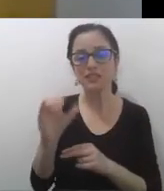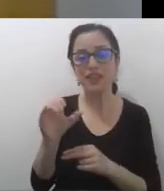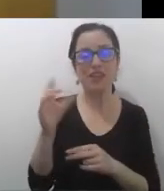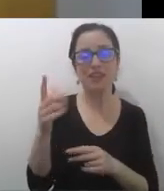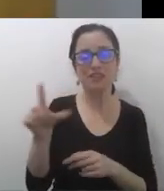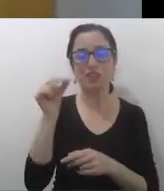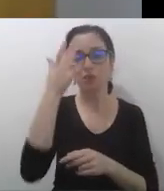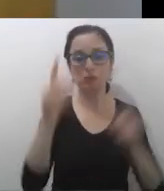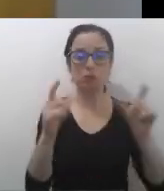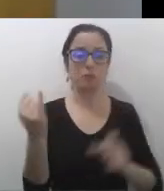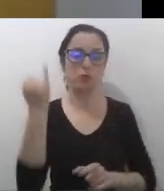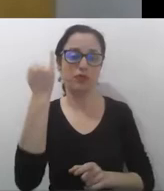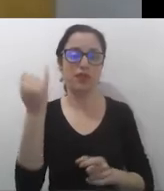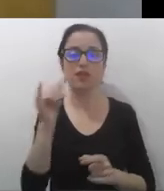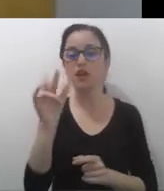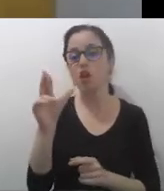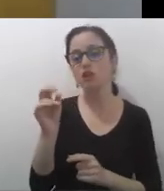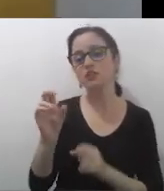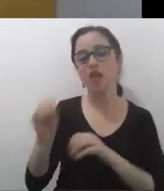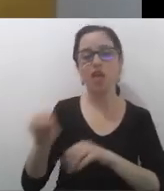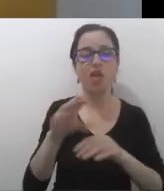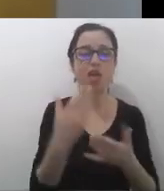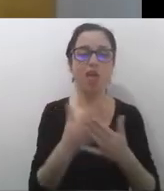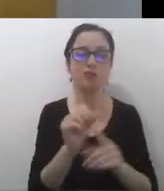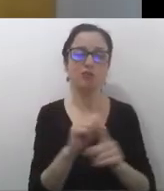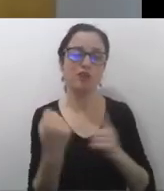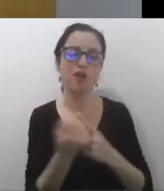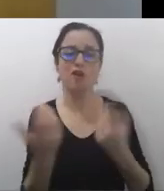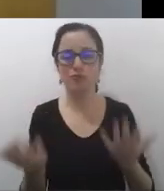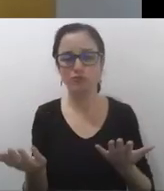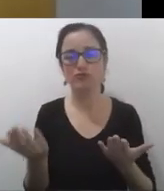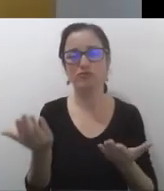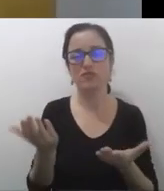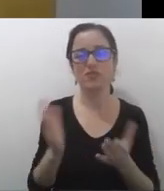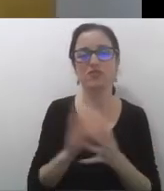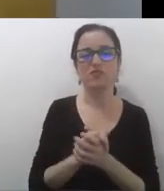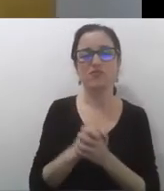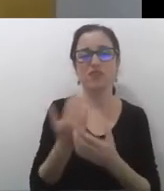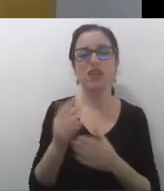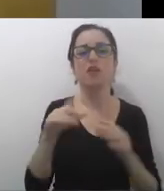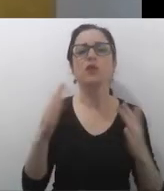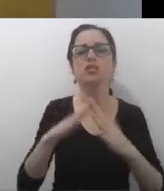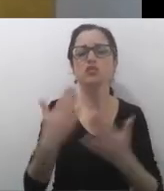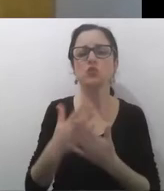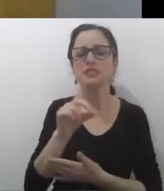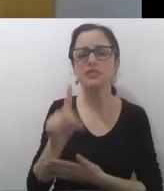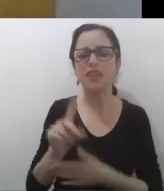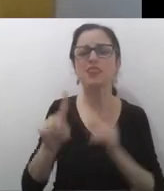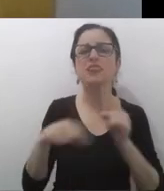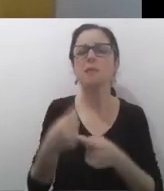teve uma Pleiade, teve o Roger Bastide, dando aula de sociologia, quer dizer, que